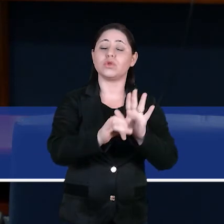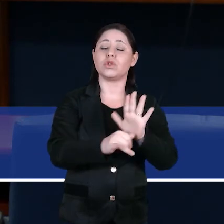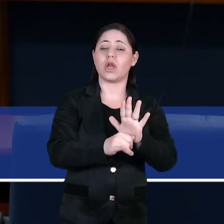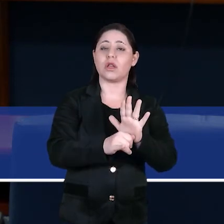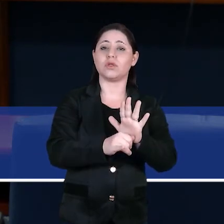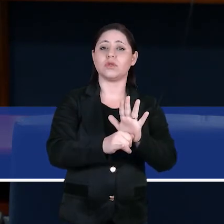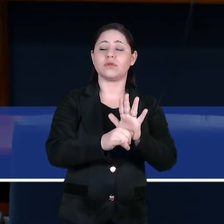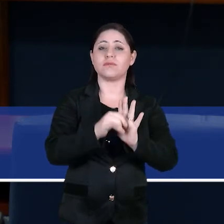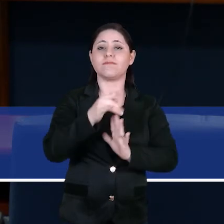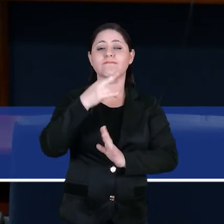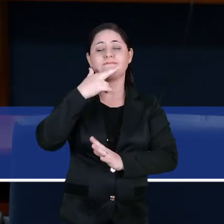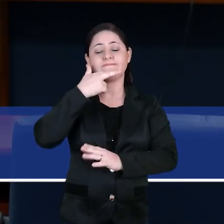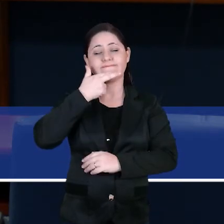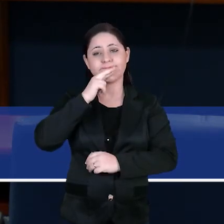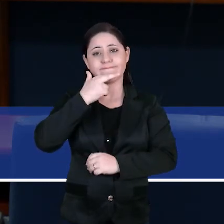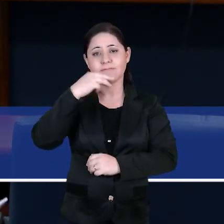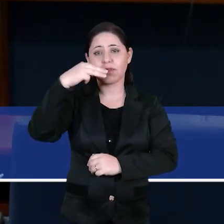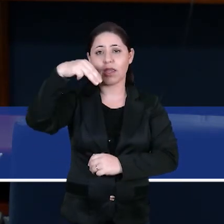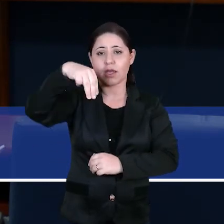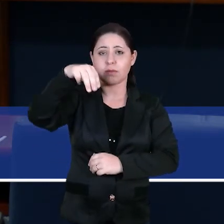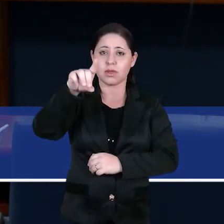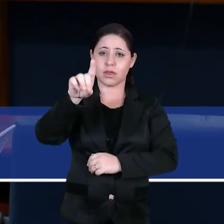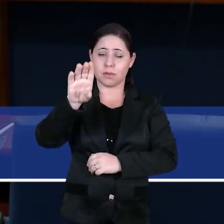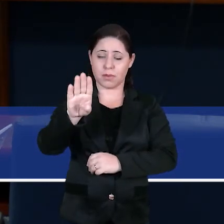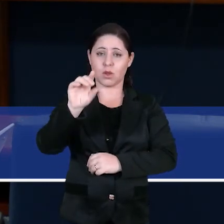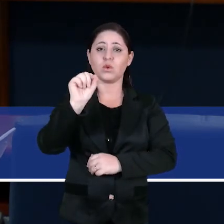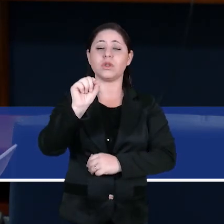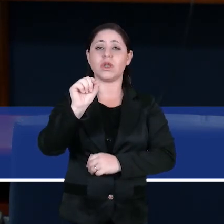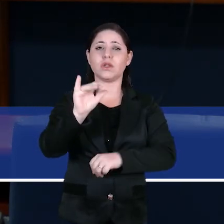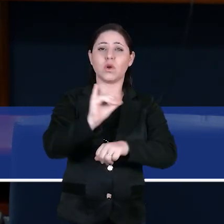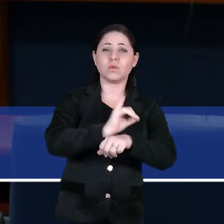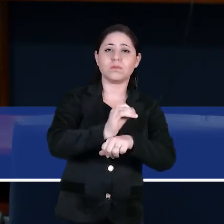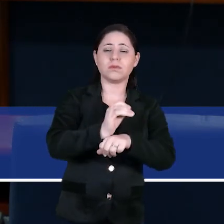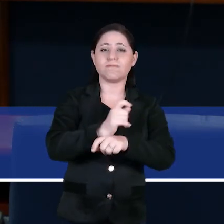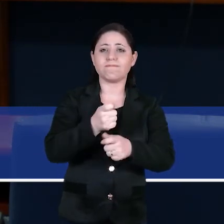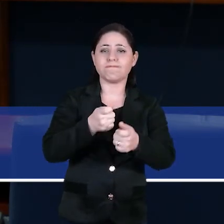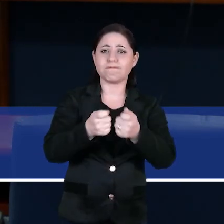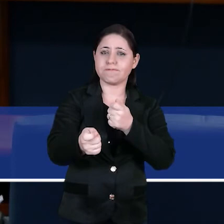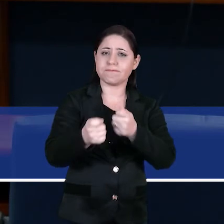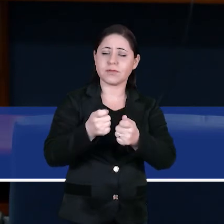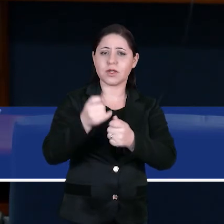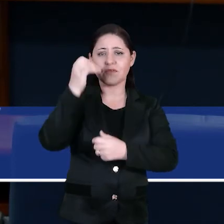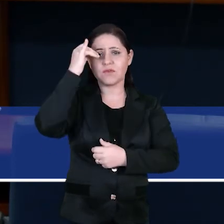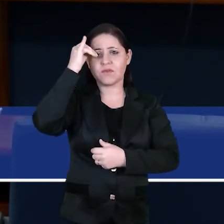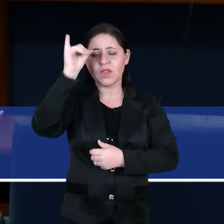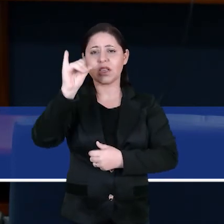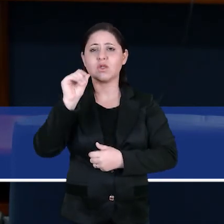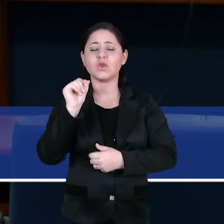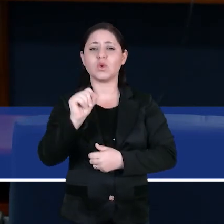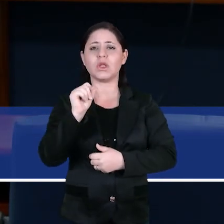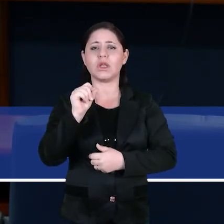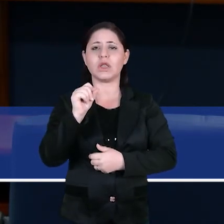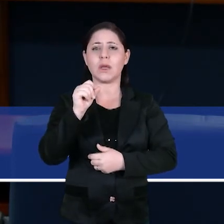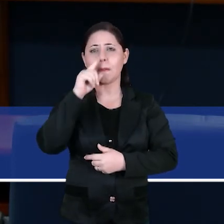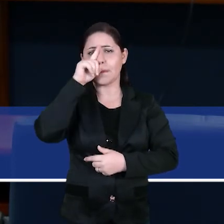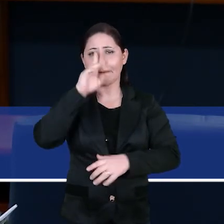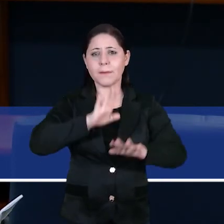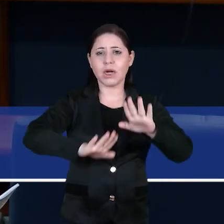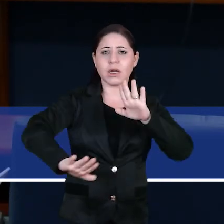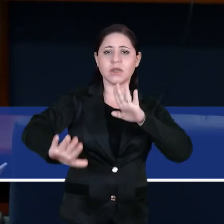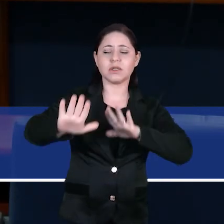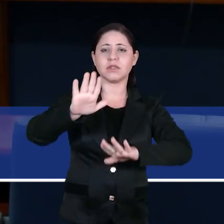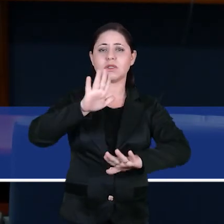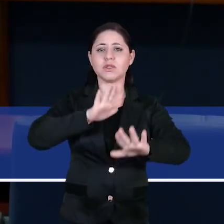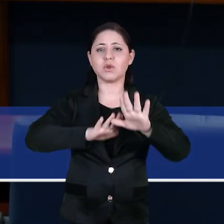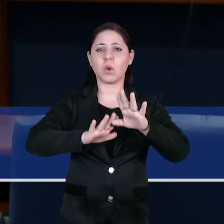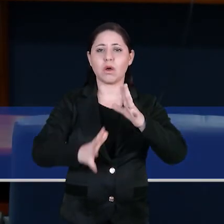do deputado Renato Câmara, do MDB, que dispõe sobre medidas de prevenção acerca dos